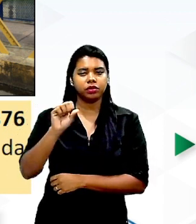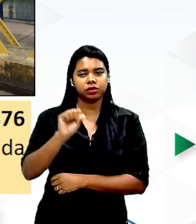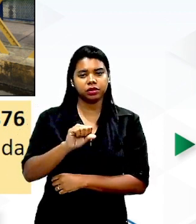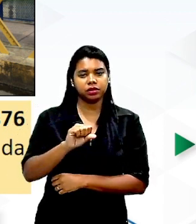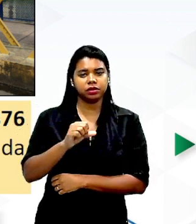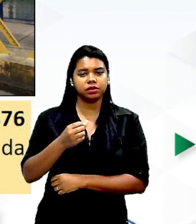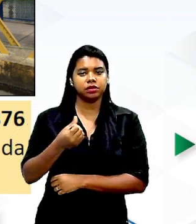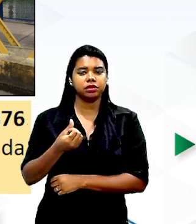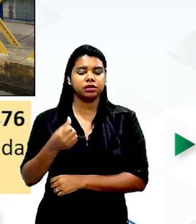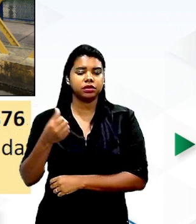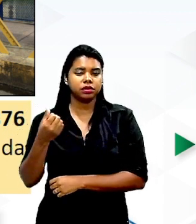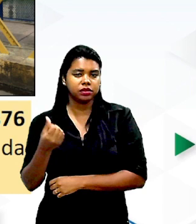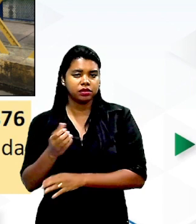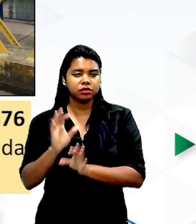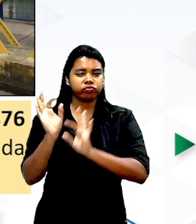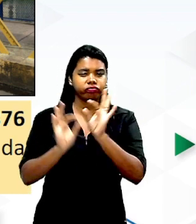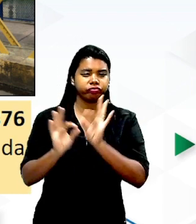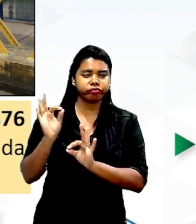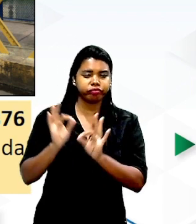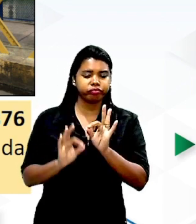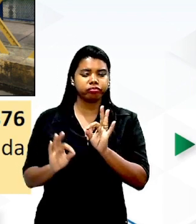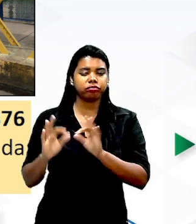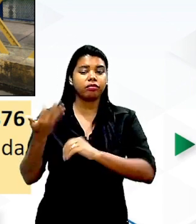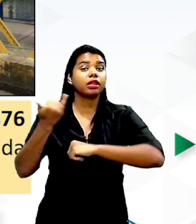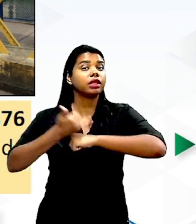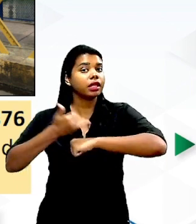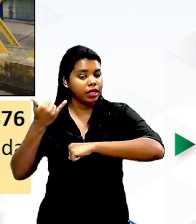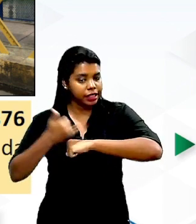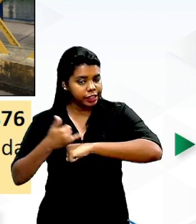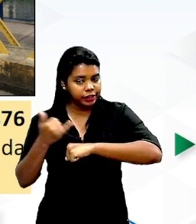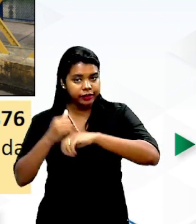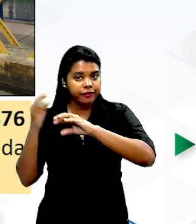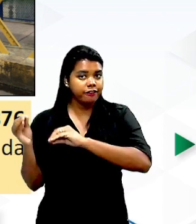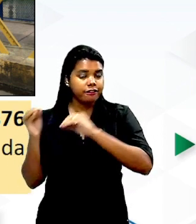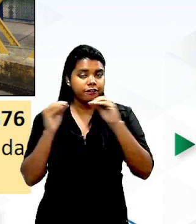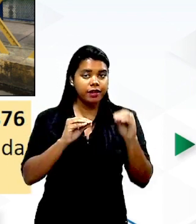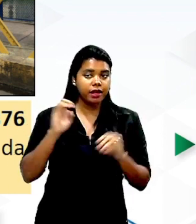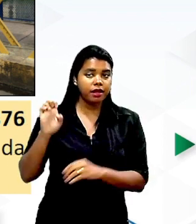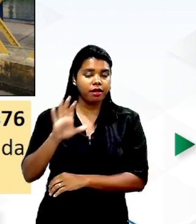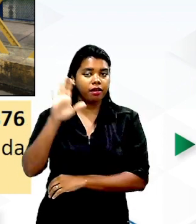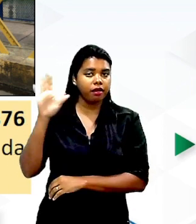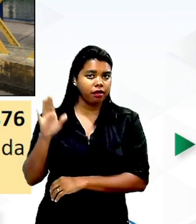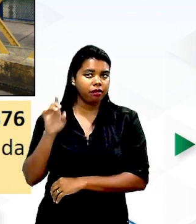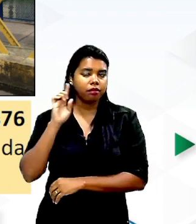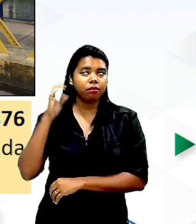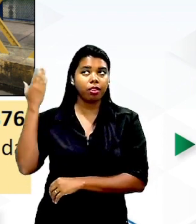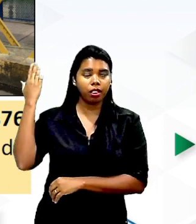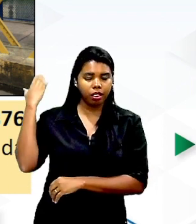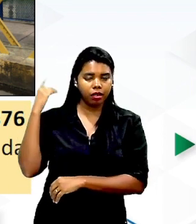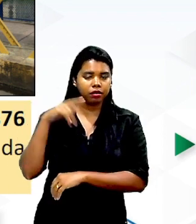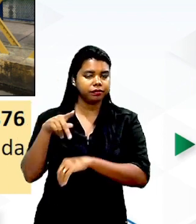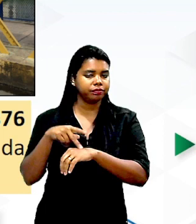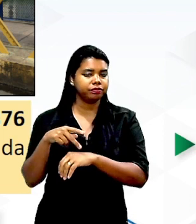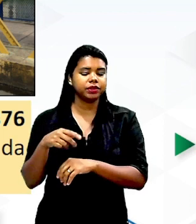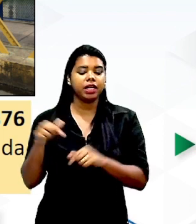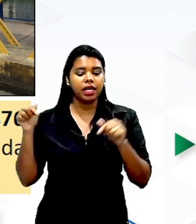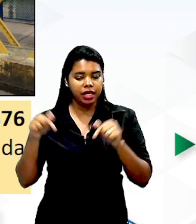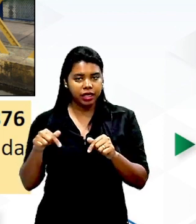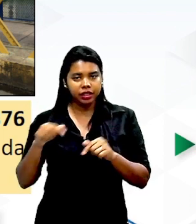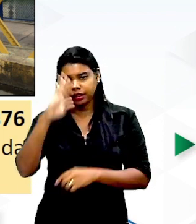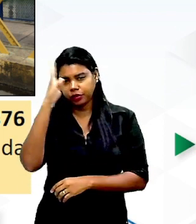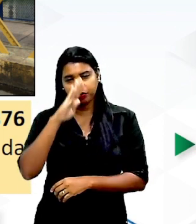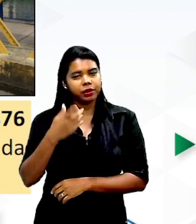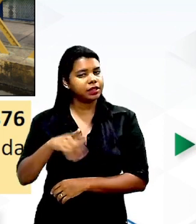1876. E as suas estruturas são todas de ferro importado da Europa, tá? Porque naquela época nós não tínhamos